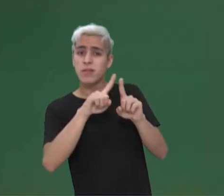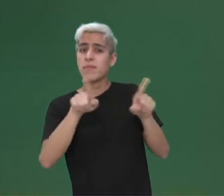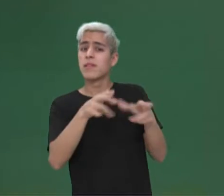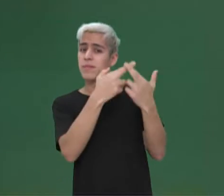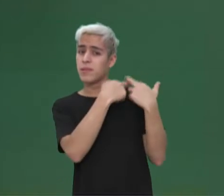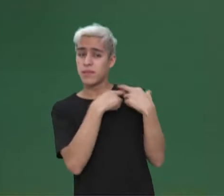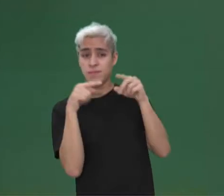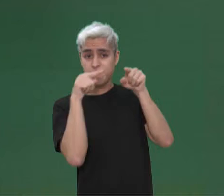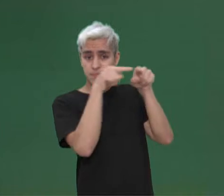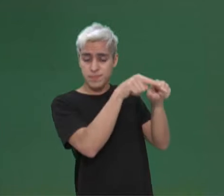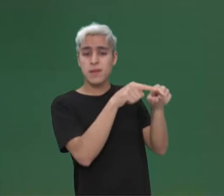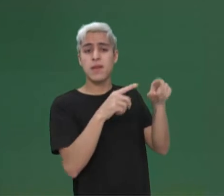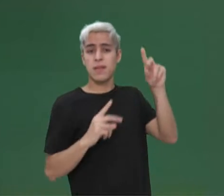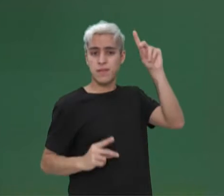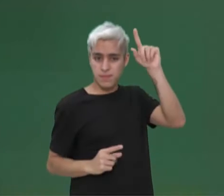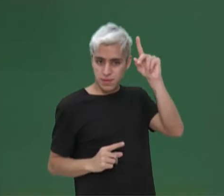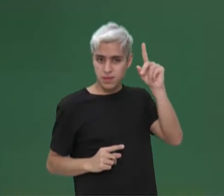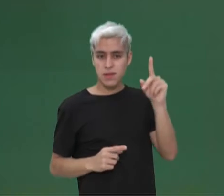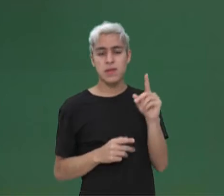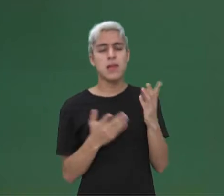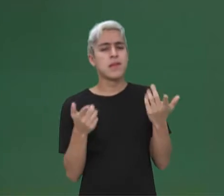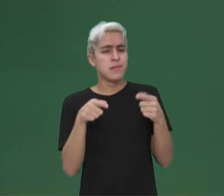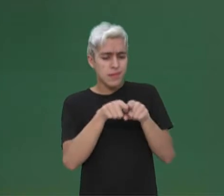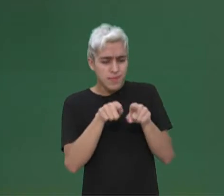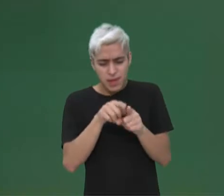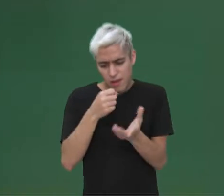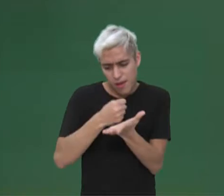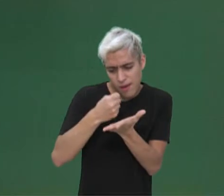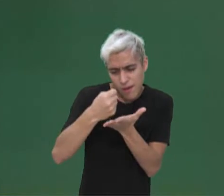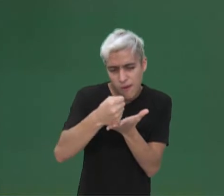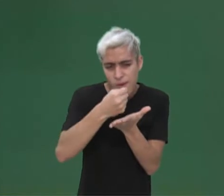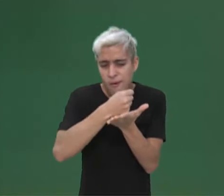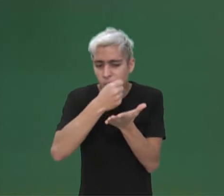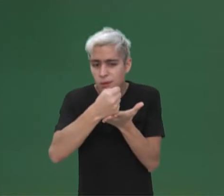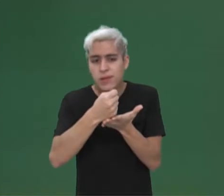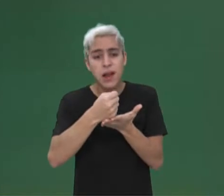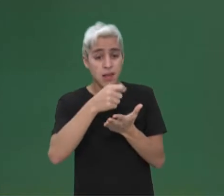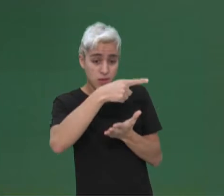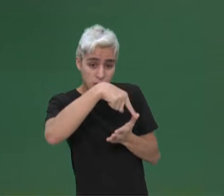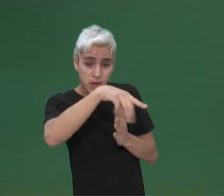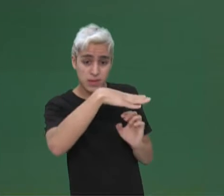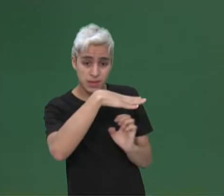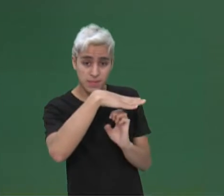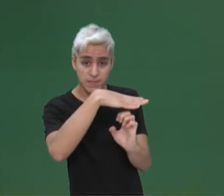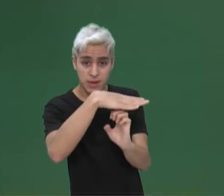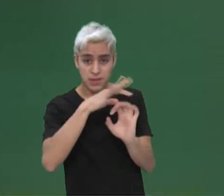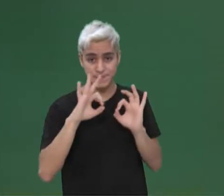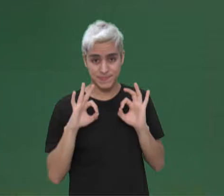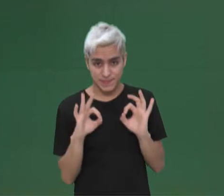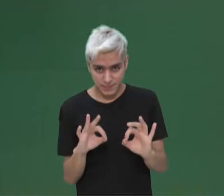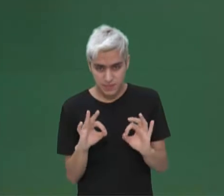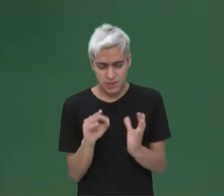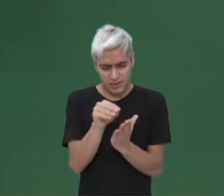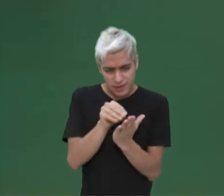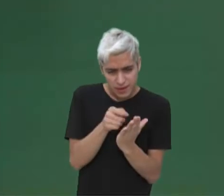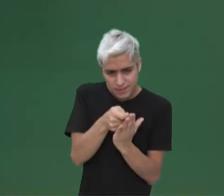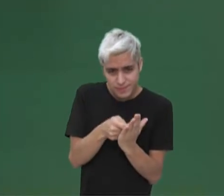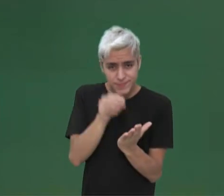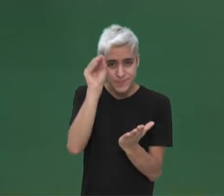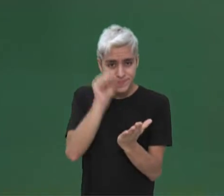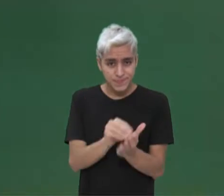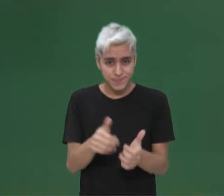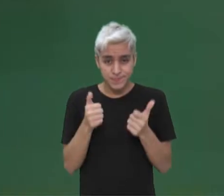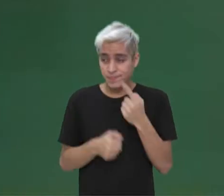para com o governo. Capitulações, contratos com os adelantados. Fixa isso no seu caderno, escreve aí,